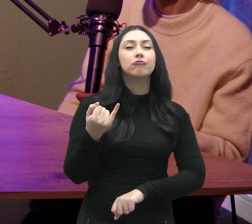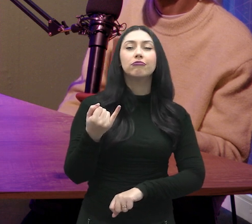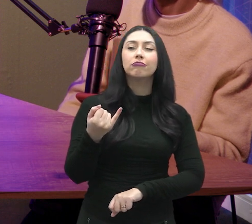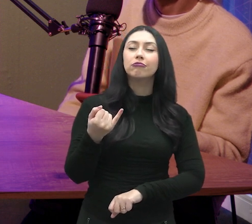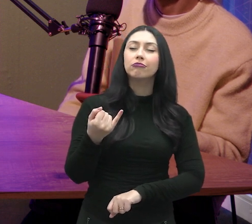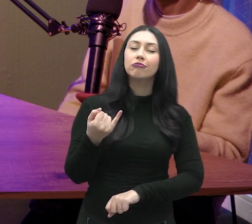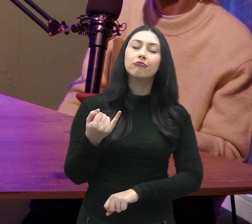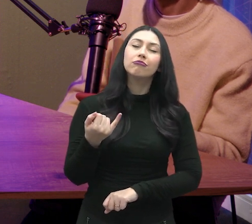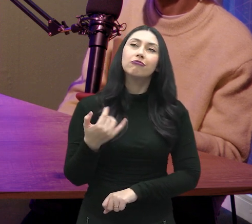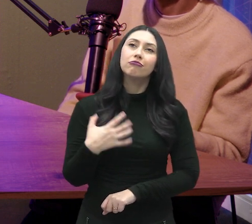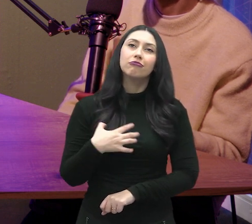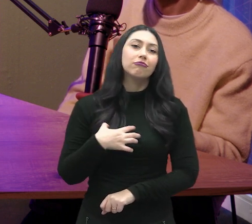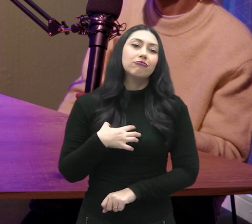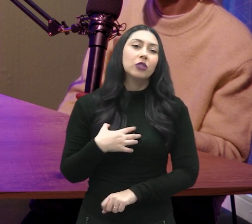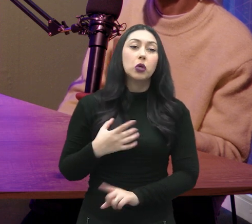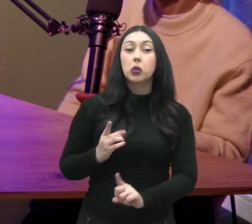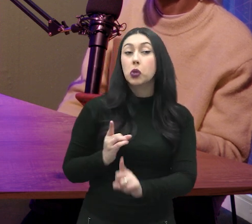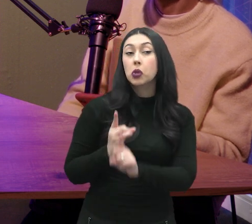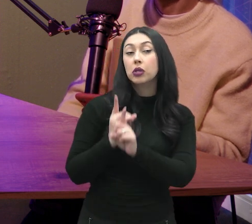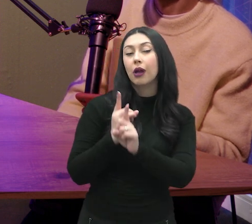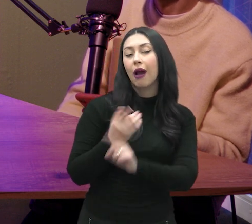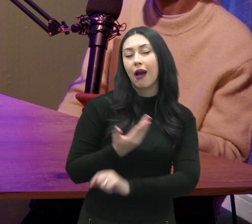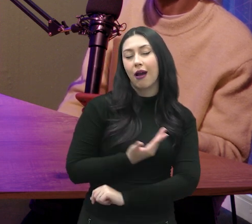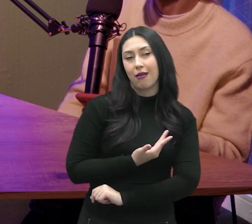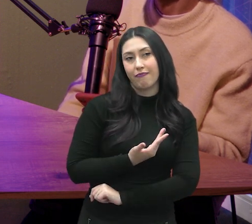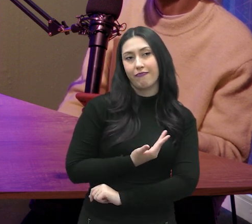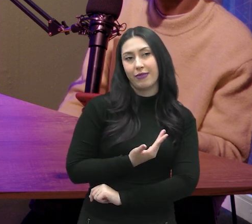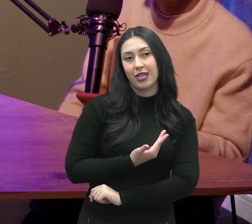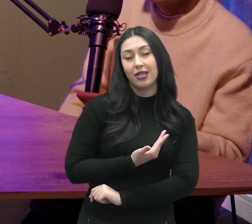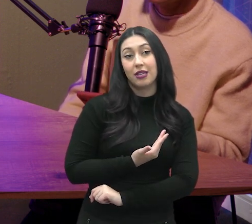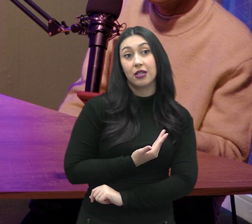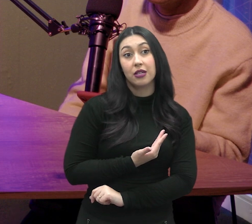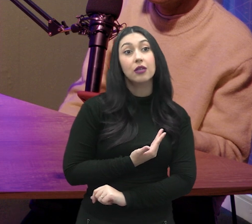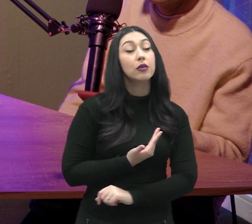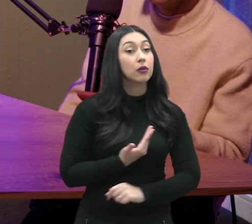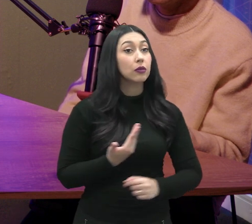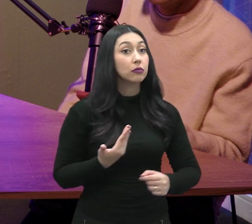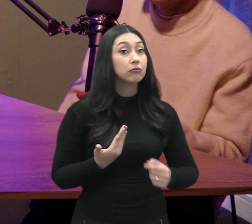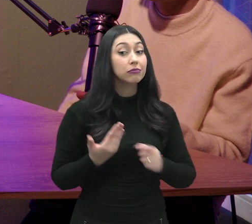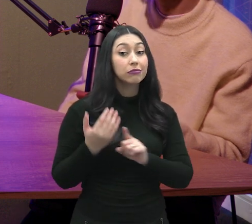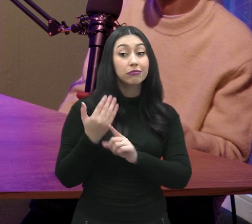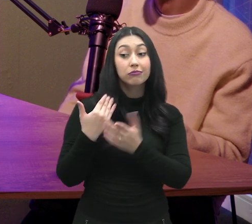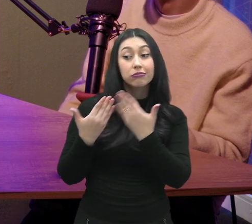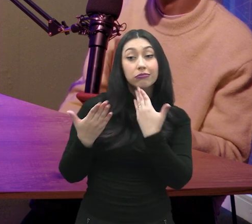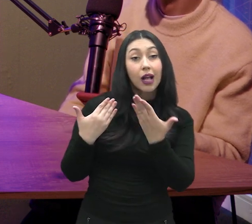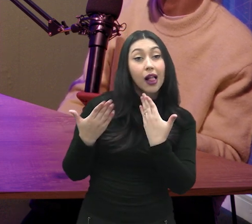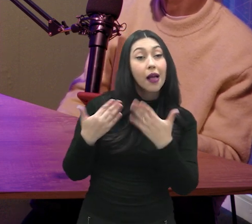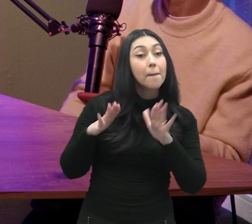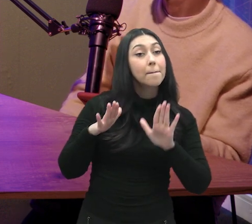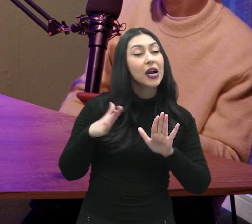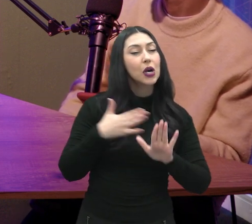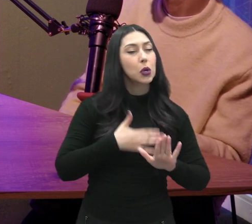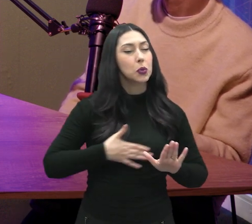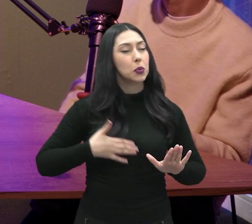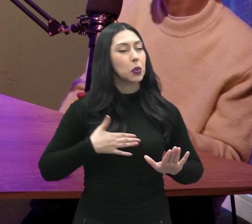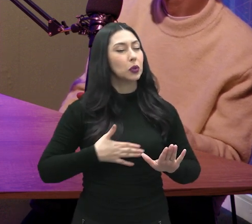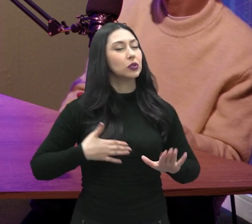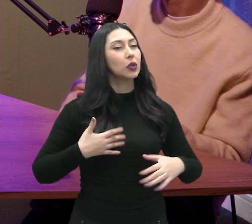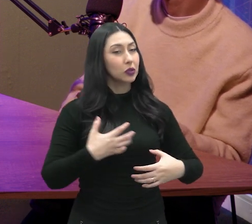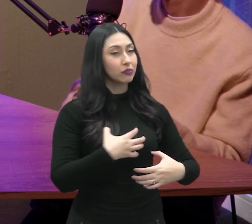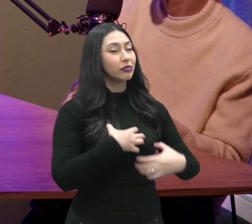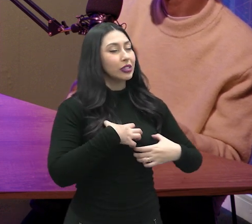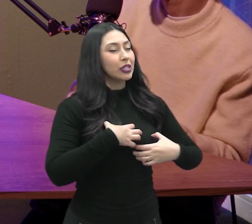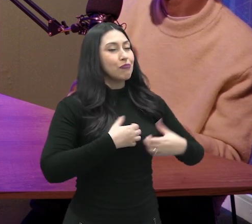aproveita os momentos ali livres para encontrar bons amigos. Então, assim, ter um momento, né, fazer uma atividade social que você